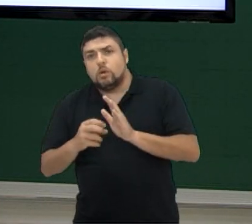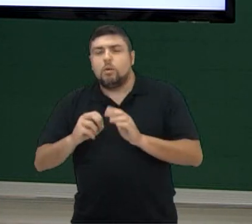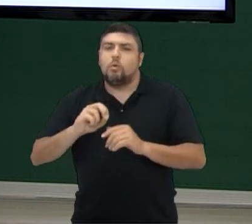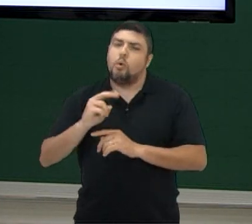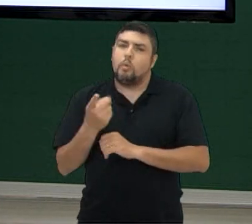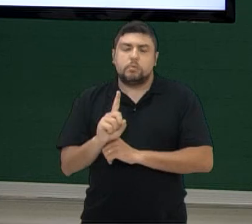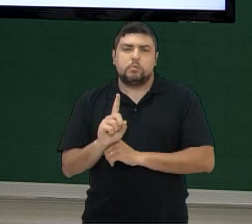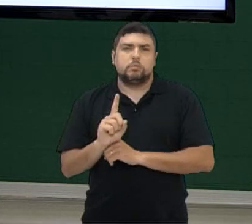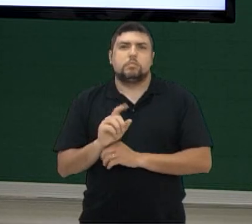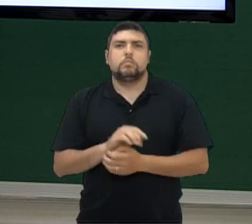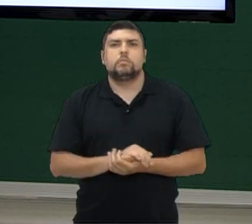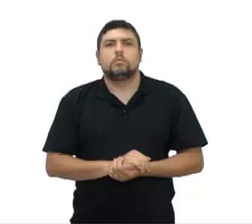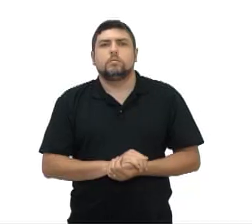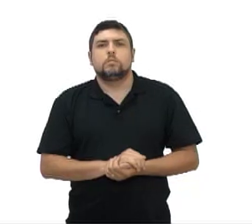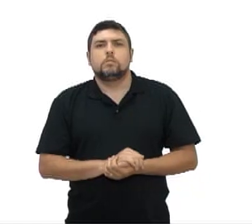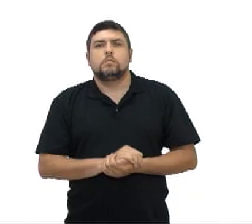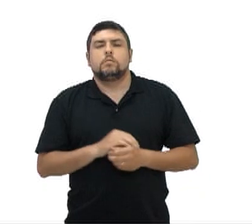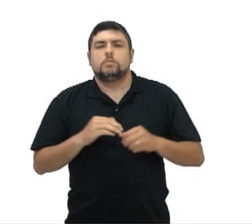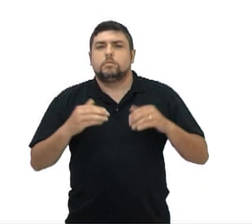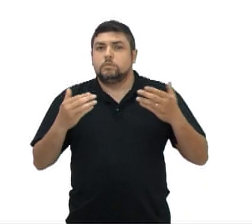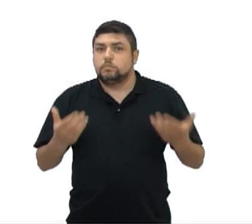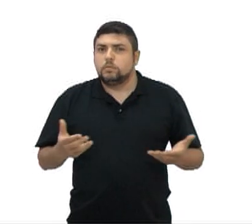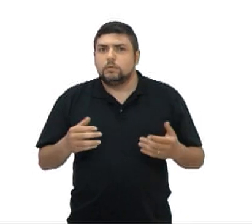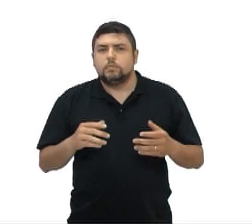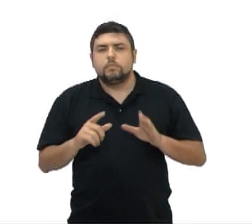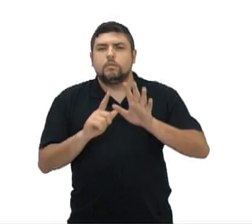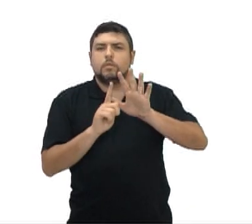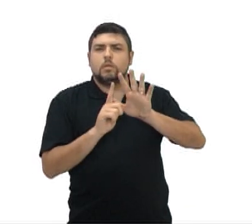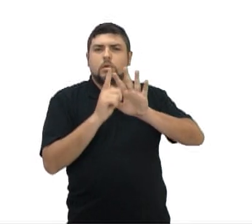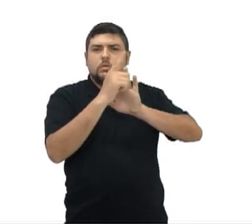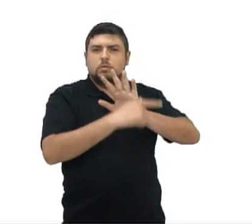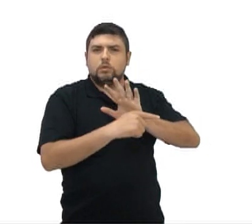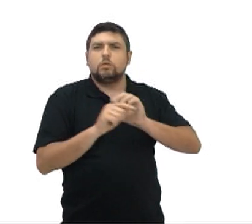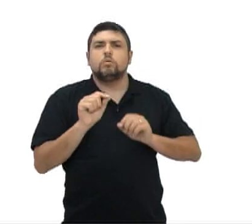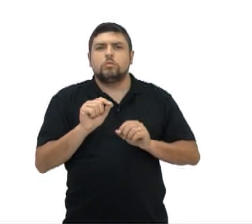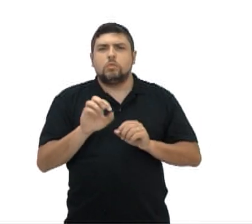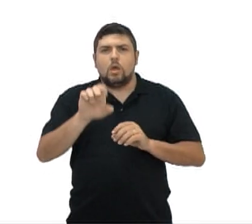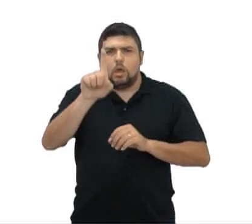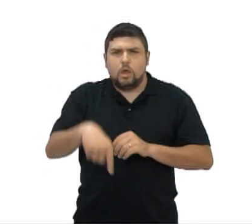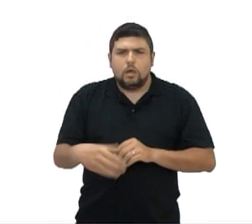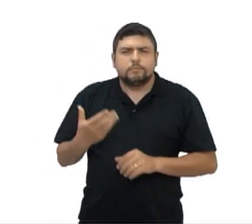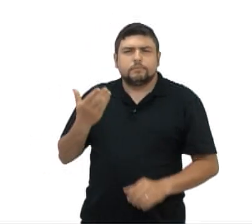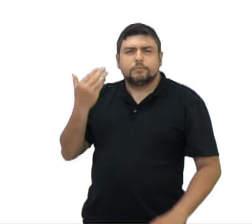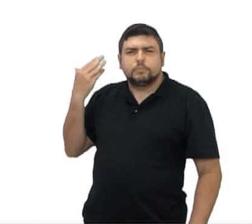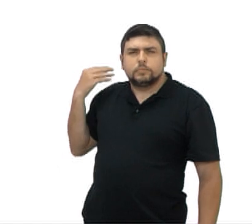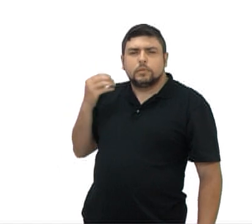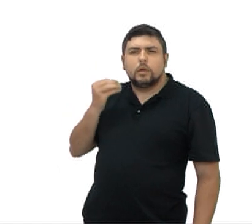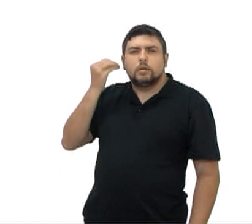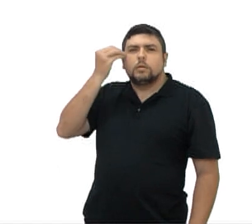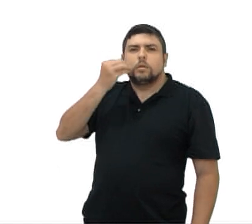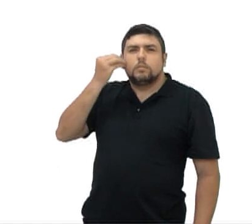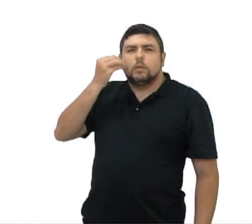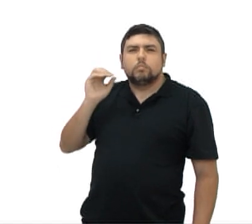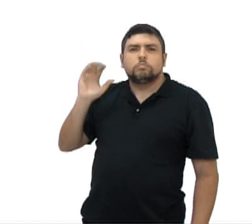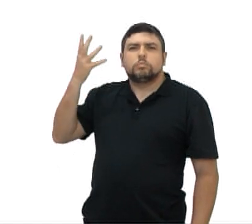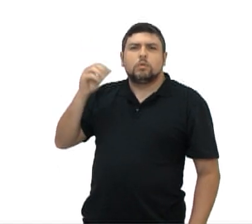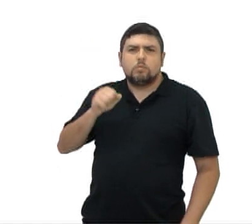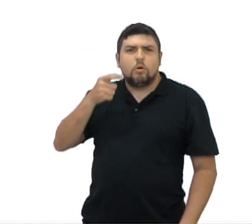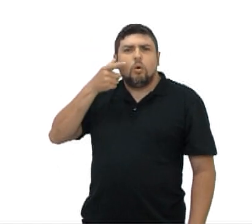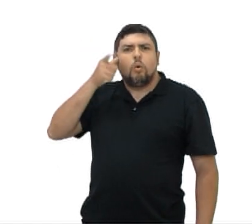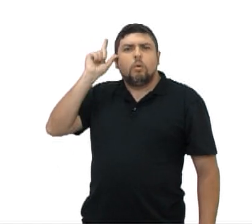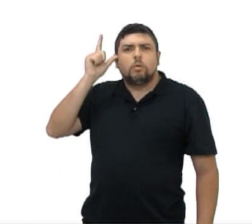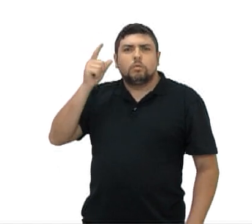Nesse gênero, relatamos, basicamente, experiências vividas no passado que pode ser ontem, mês passado ou há